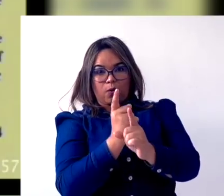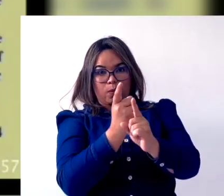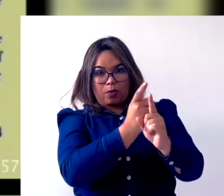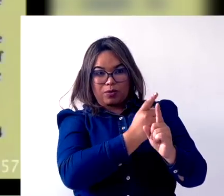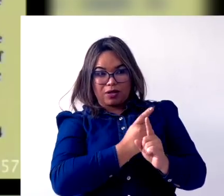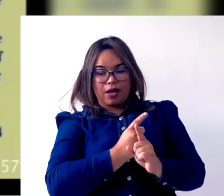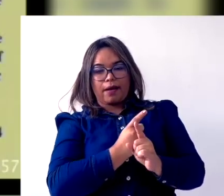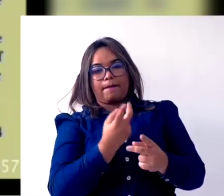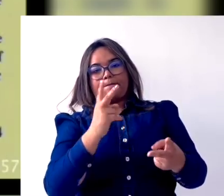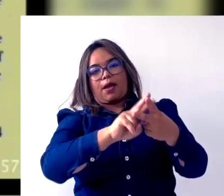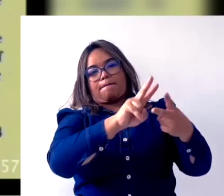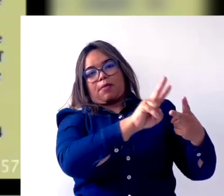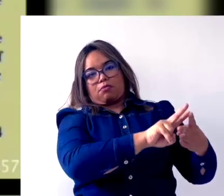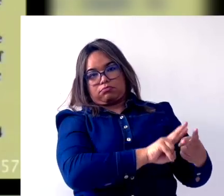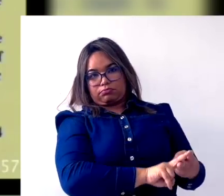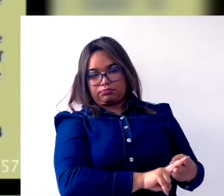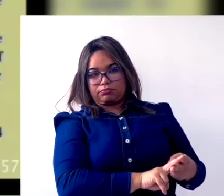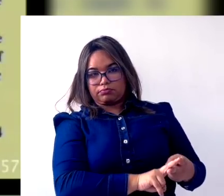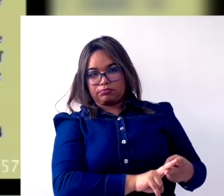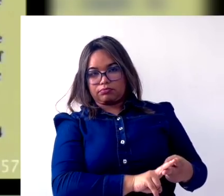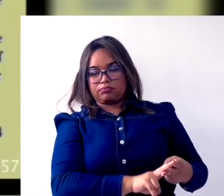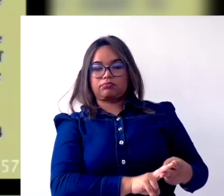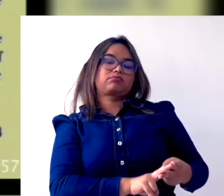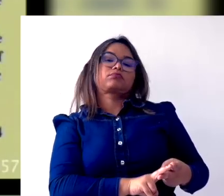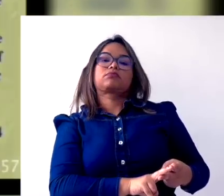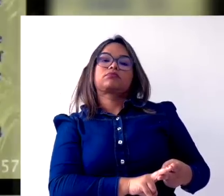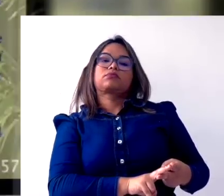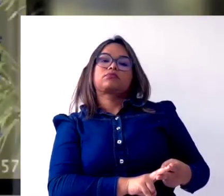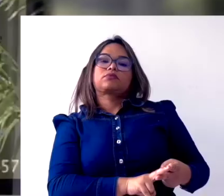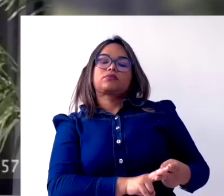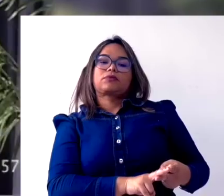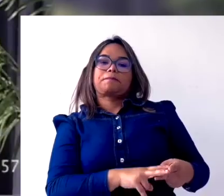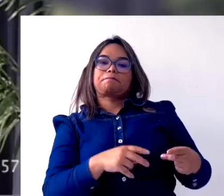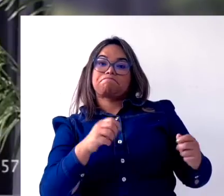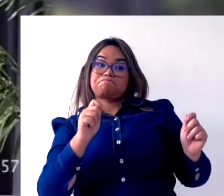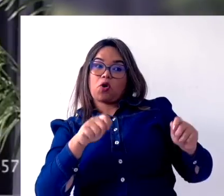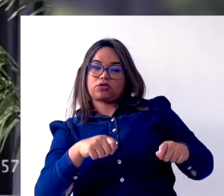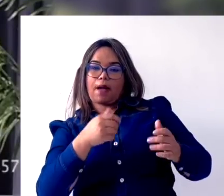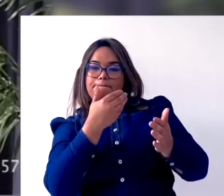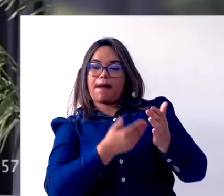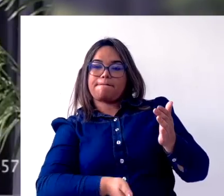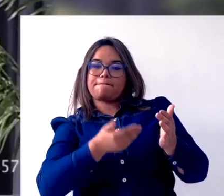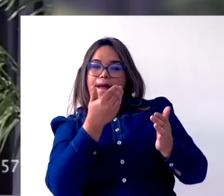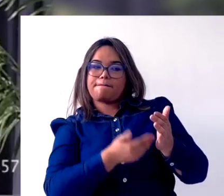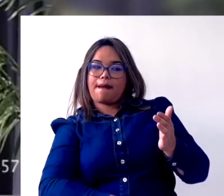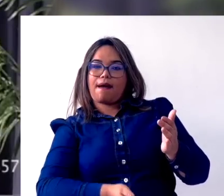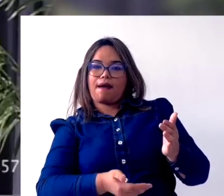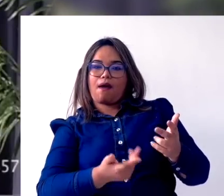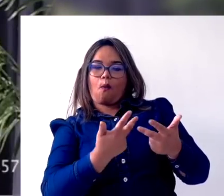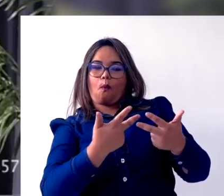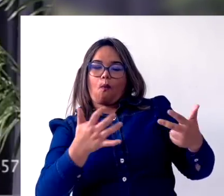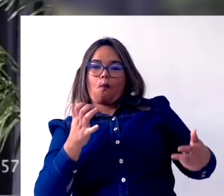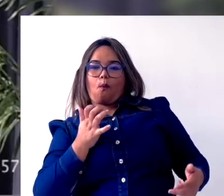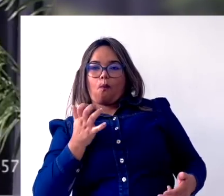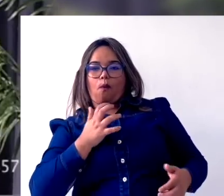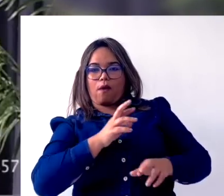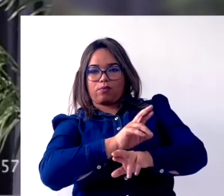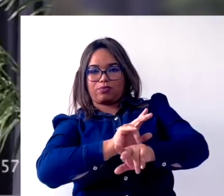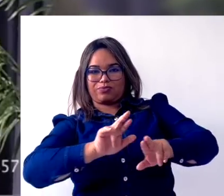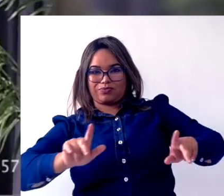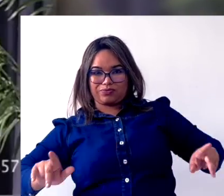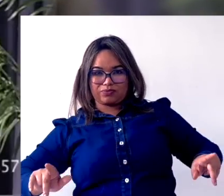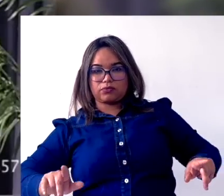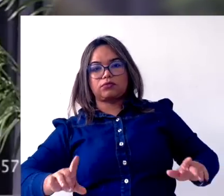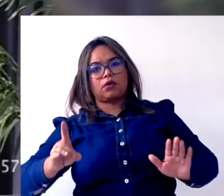pelos príncipes católicos e sejam punidos com a perda de todas as suas posses. Este foi um decreto católico